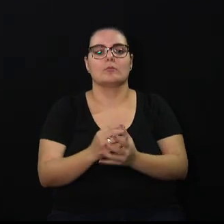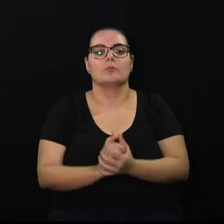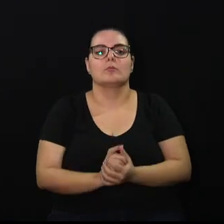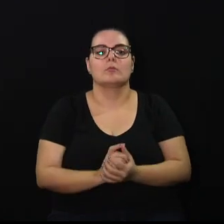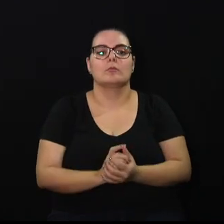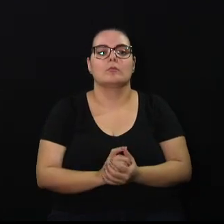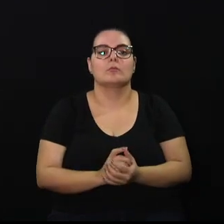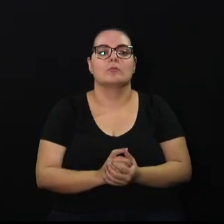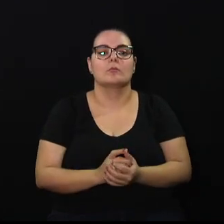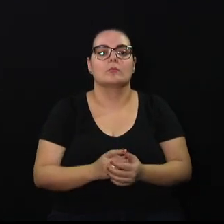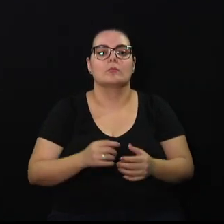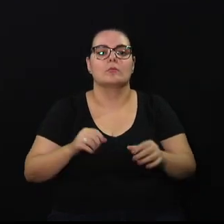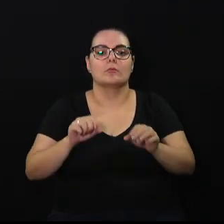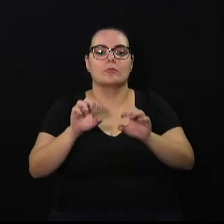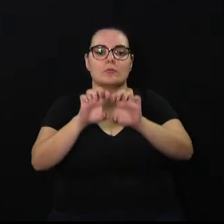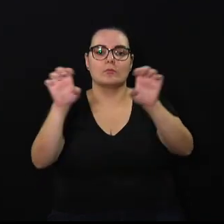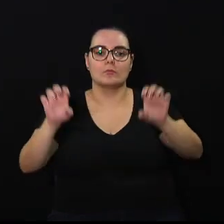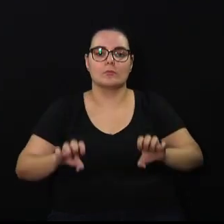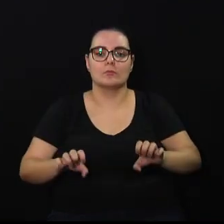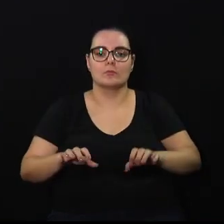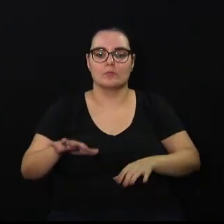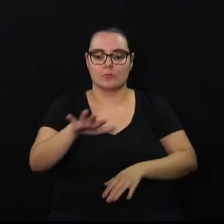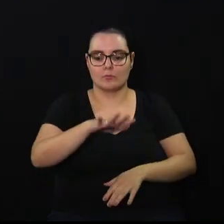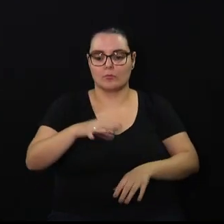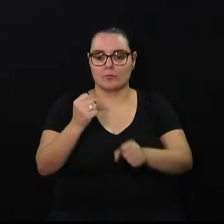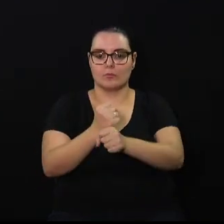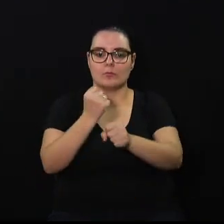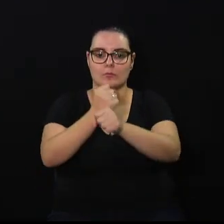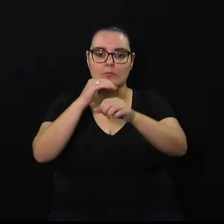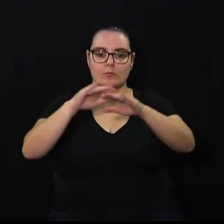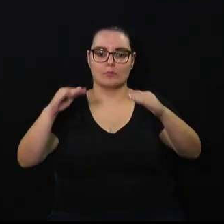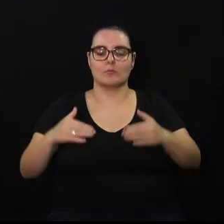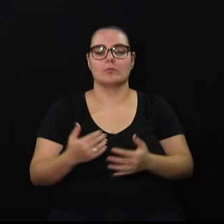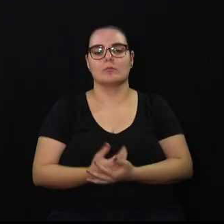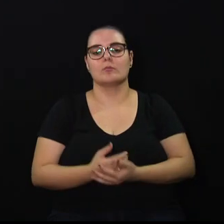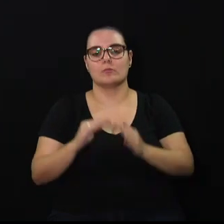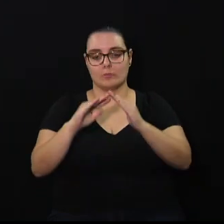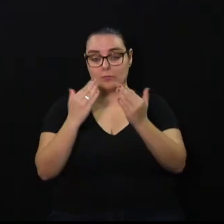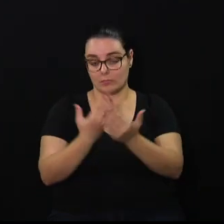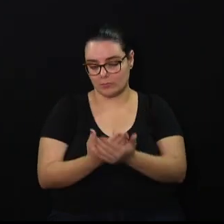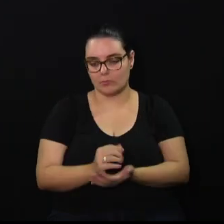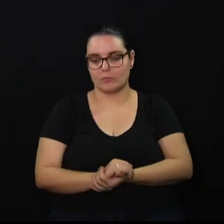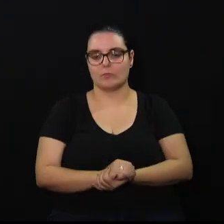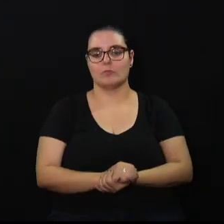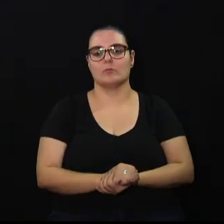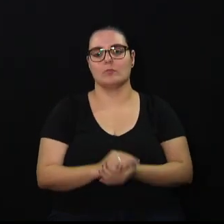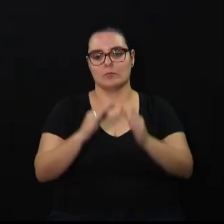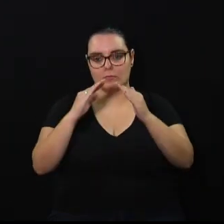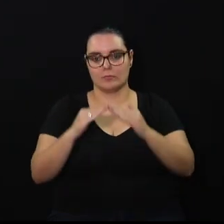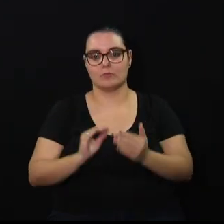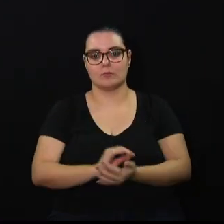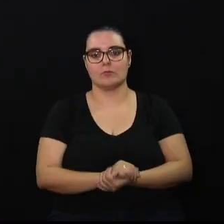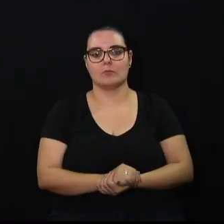pistas visuais adaptadores manuais e por aí vai o